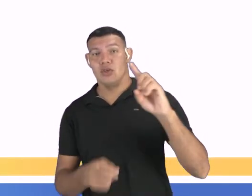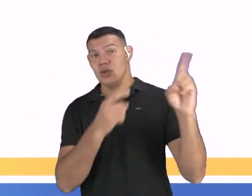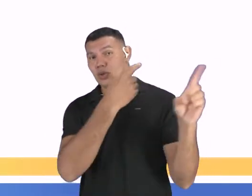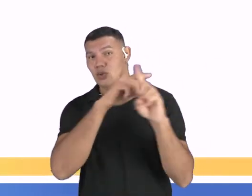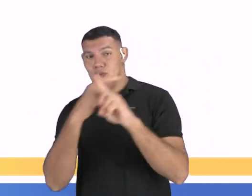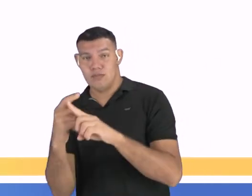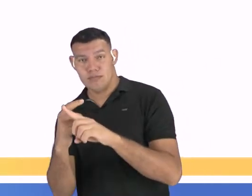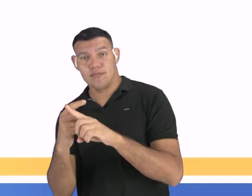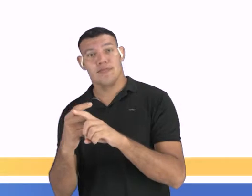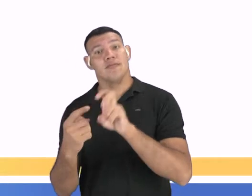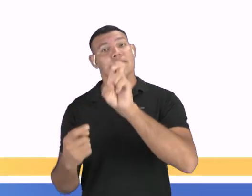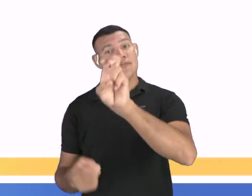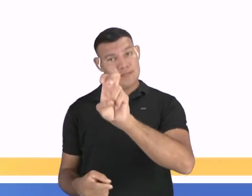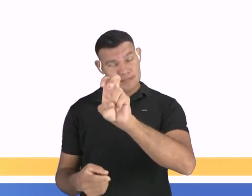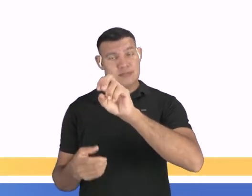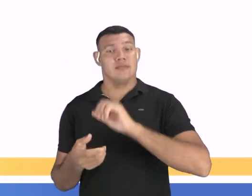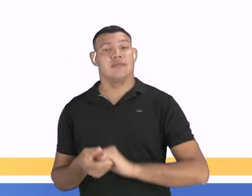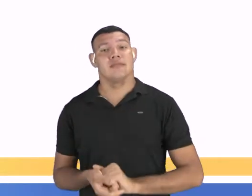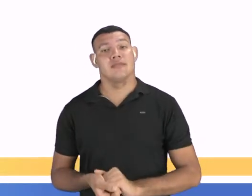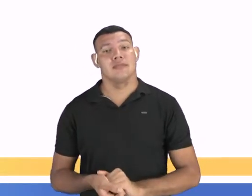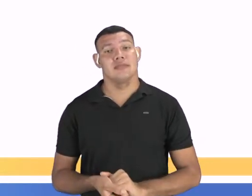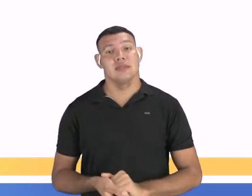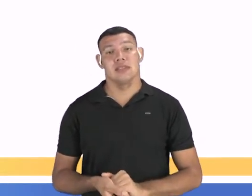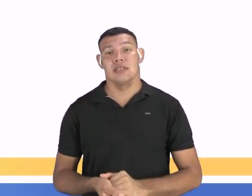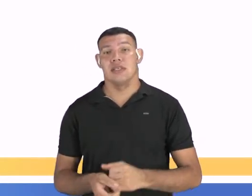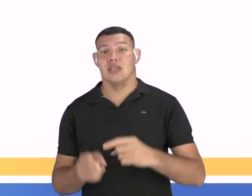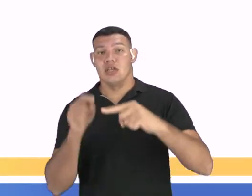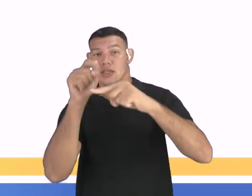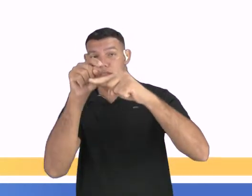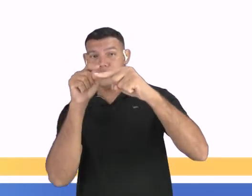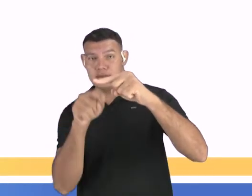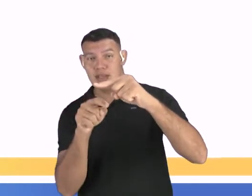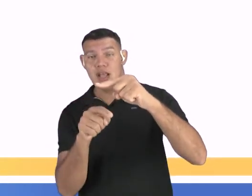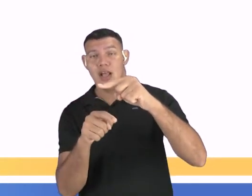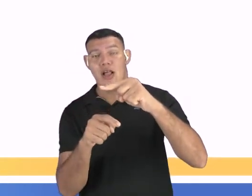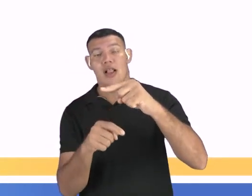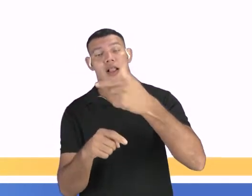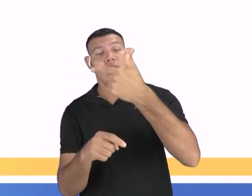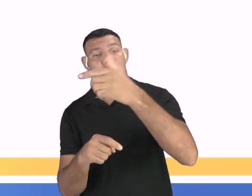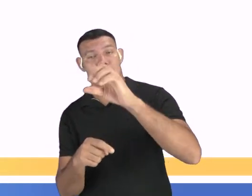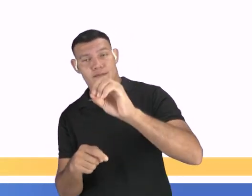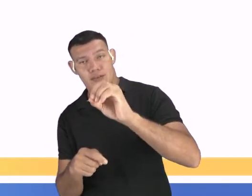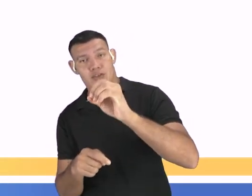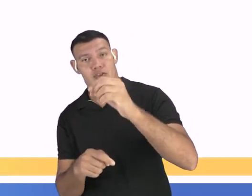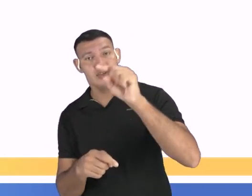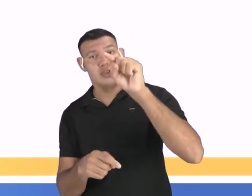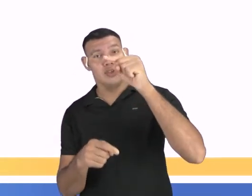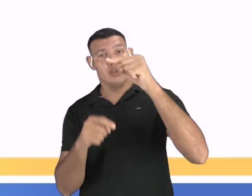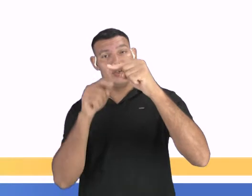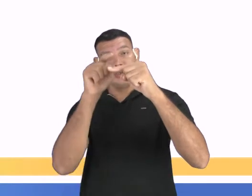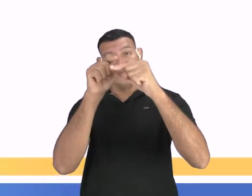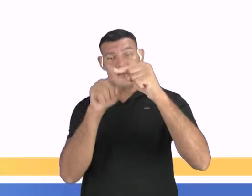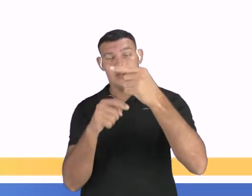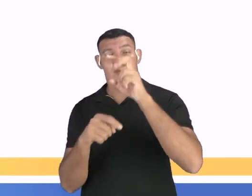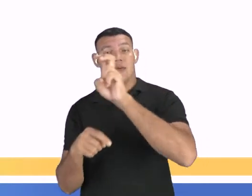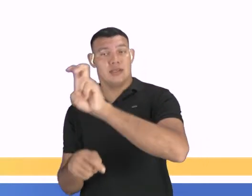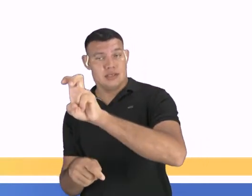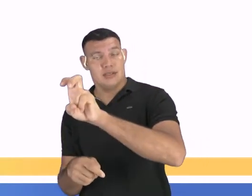a divisão de 20 por 5 tem resto igual a zero. Ou seja, é uma